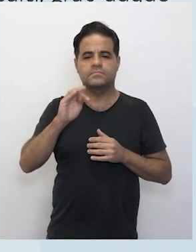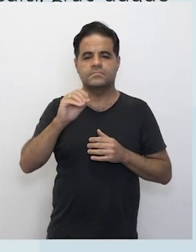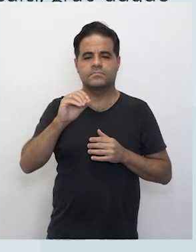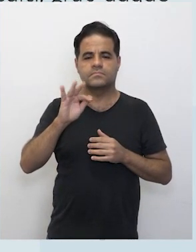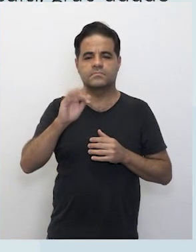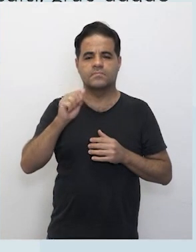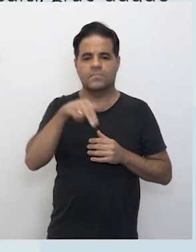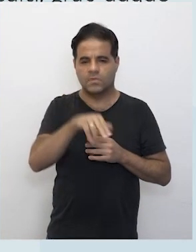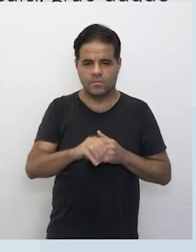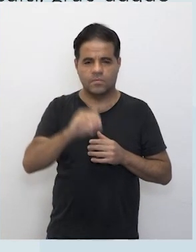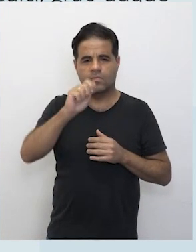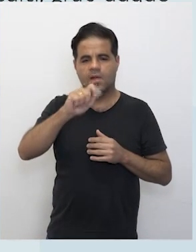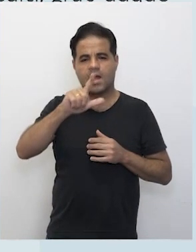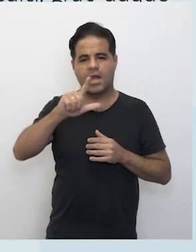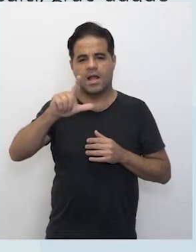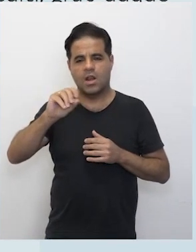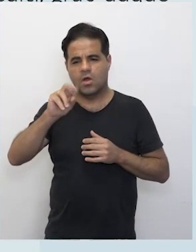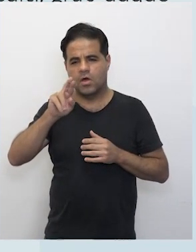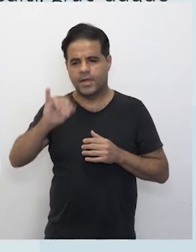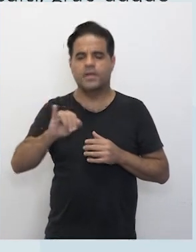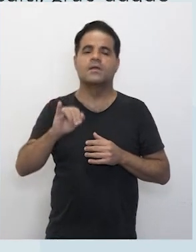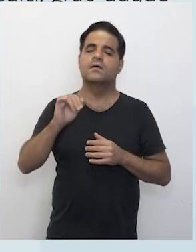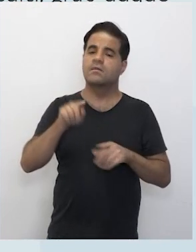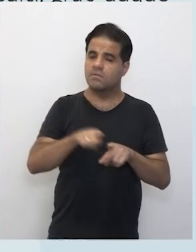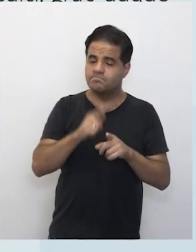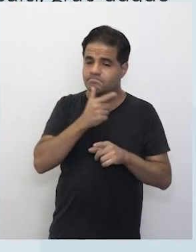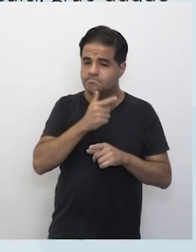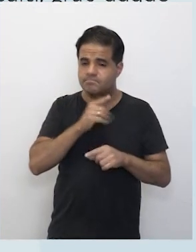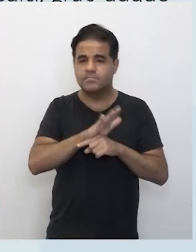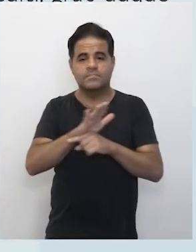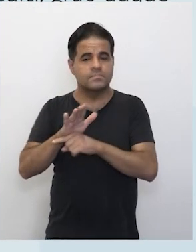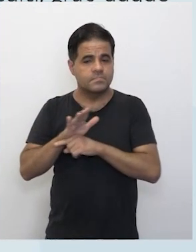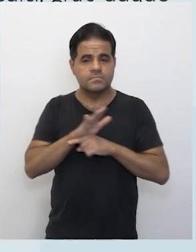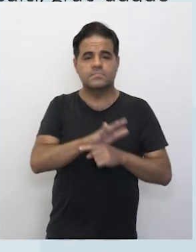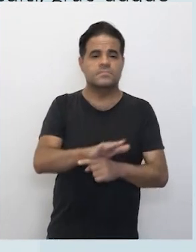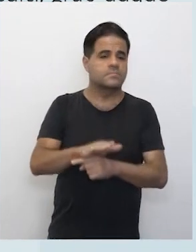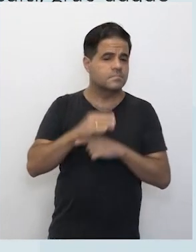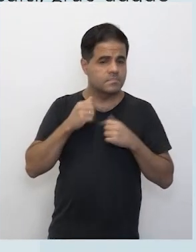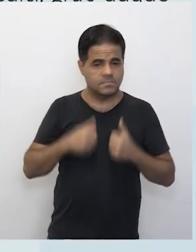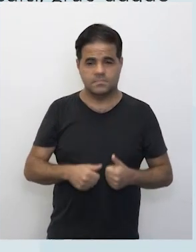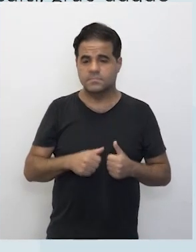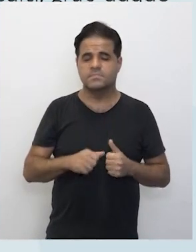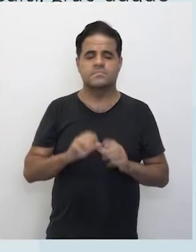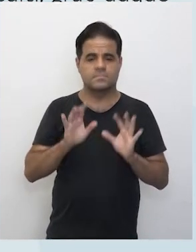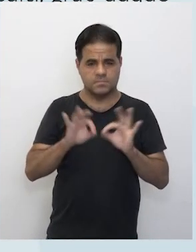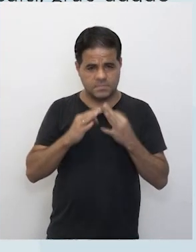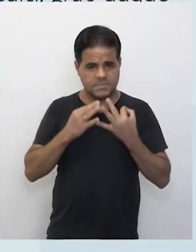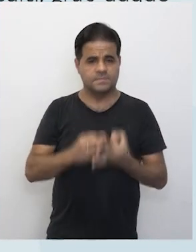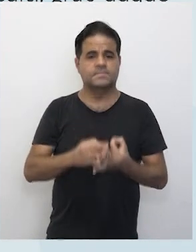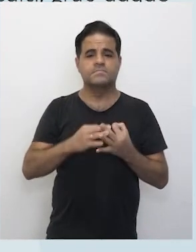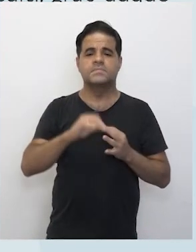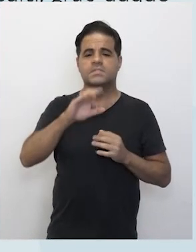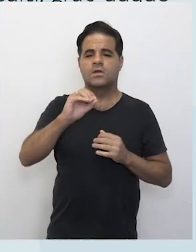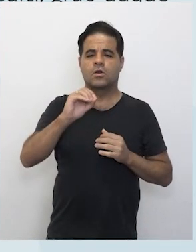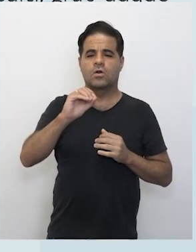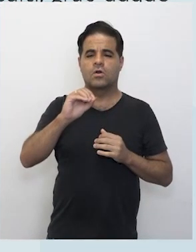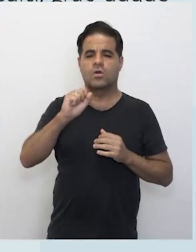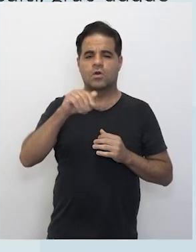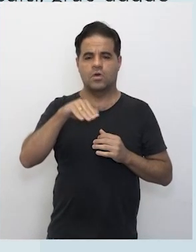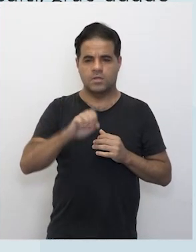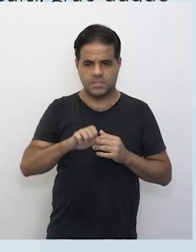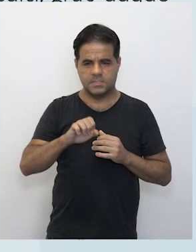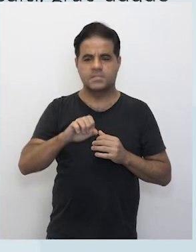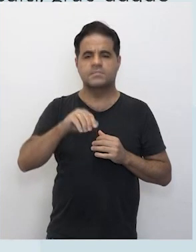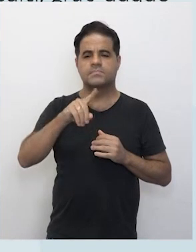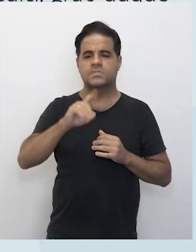muitas pessoas, inclusive favores, né? Como Cosme II de Médici, que era uma família a mais tradicional, a mais